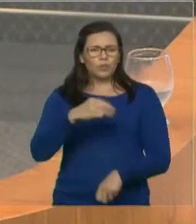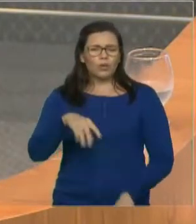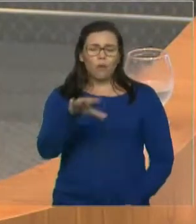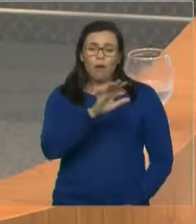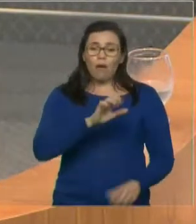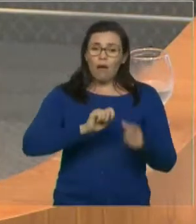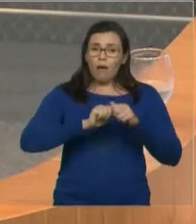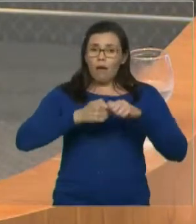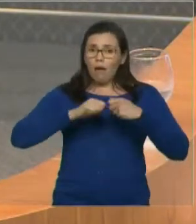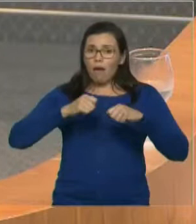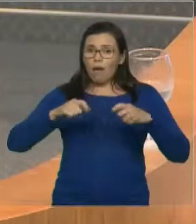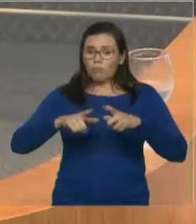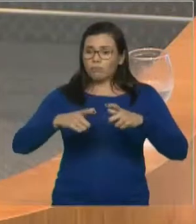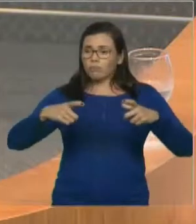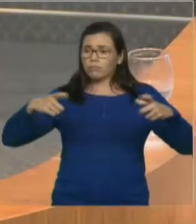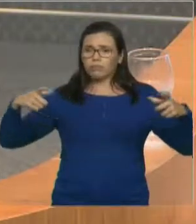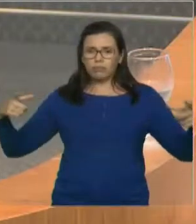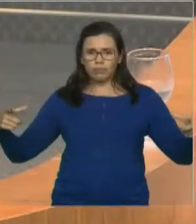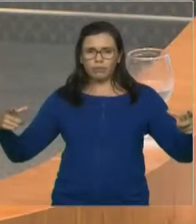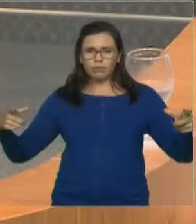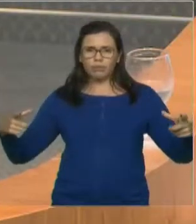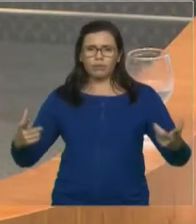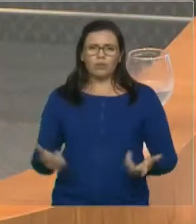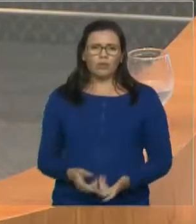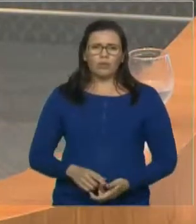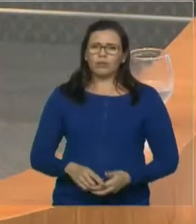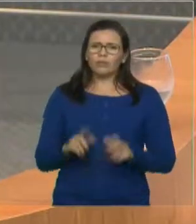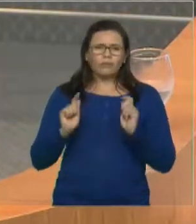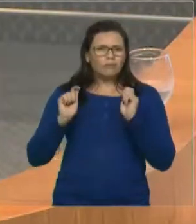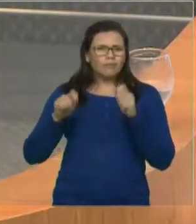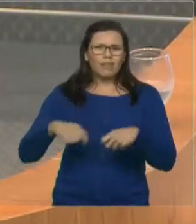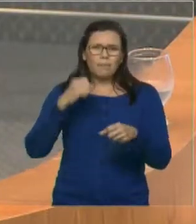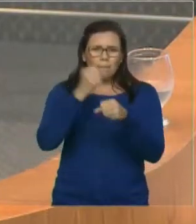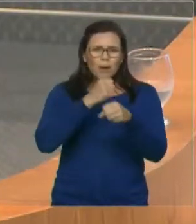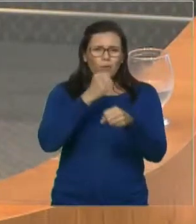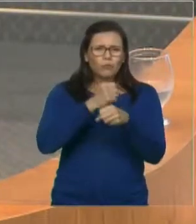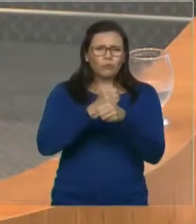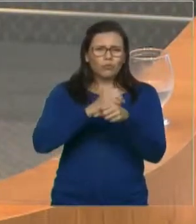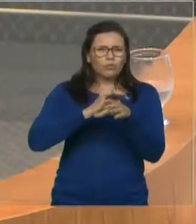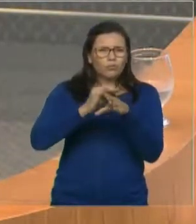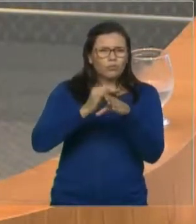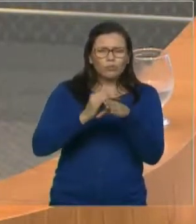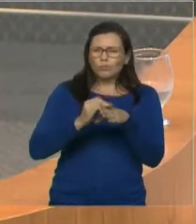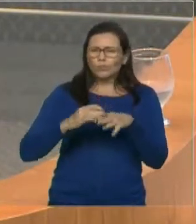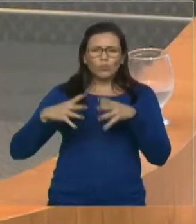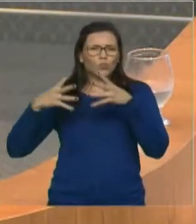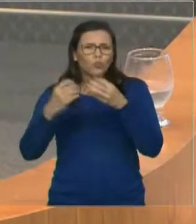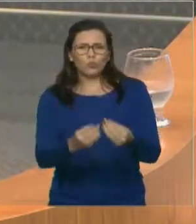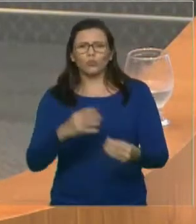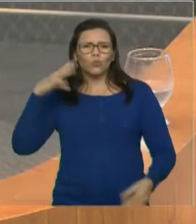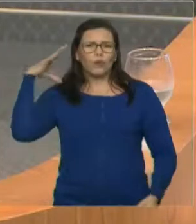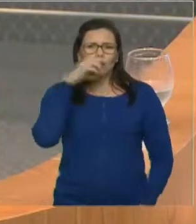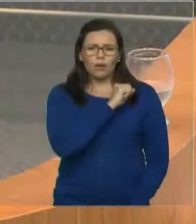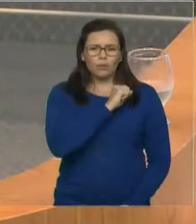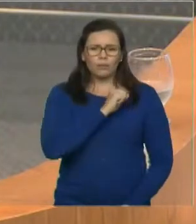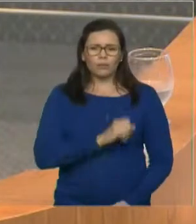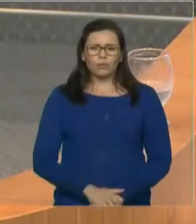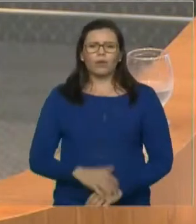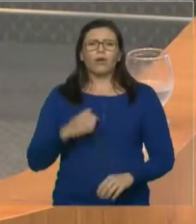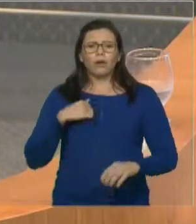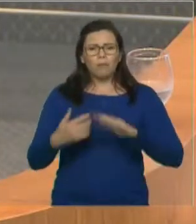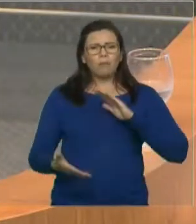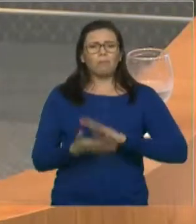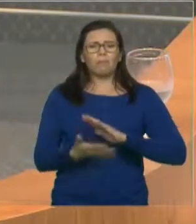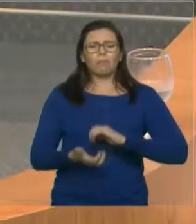as estradas nunca pararam. Quero aqui até parabenizar um empresário da empresa, Eduardo DP, que sempre